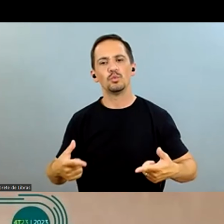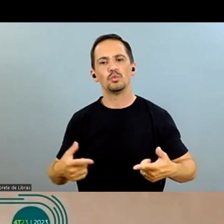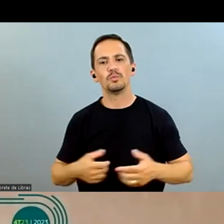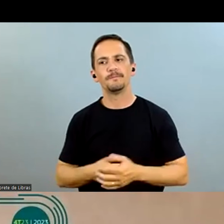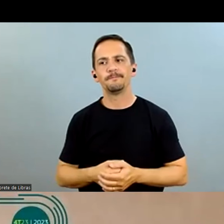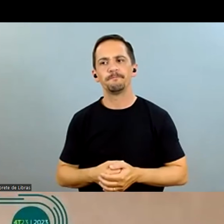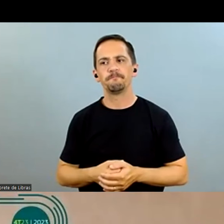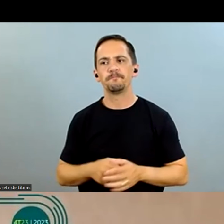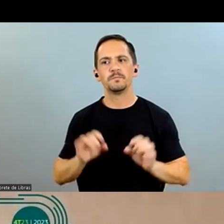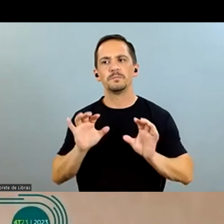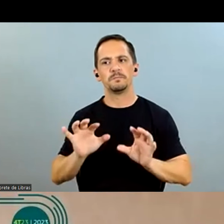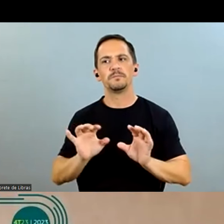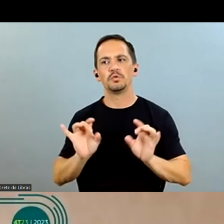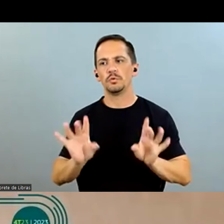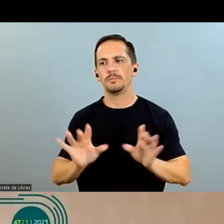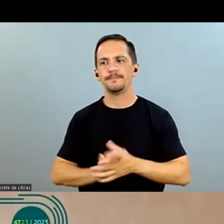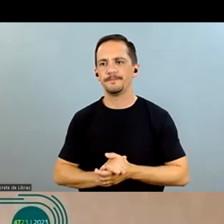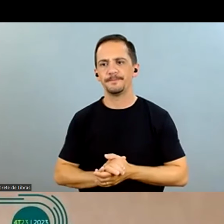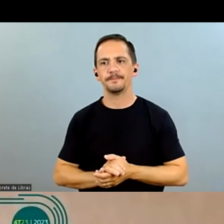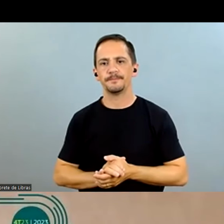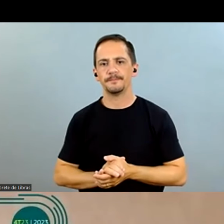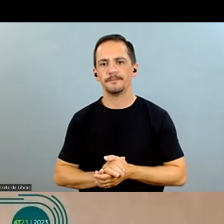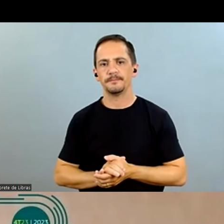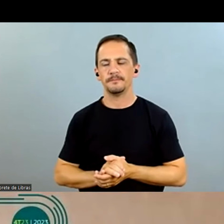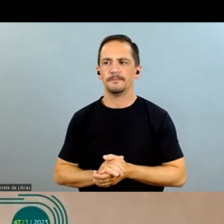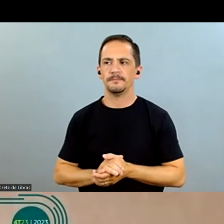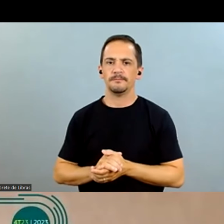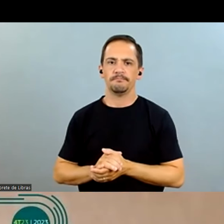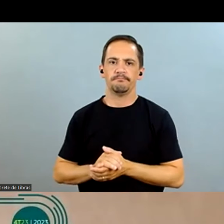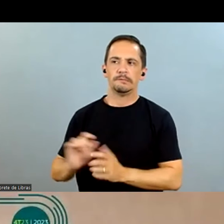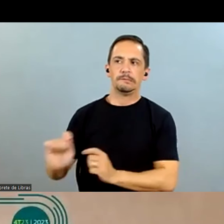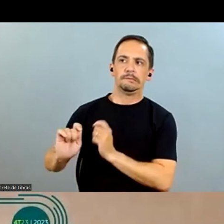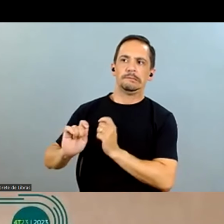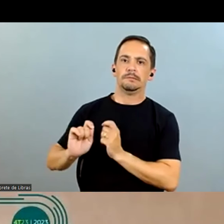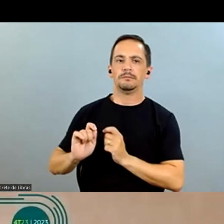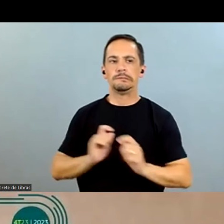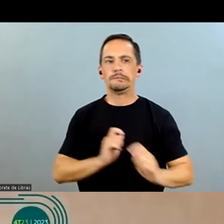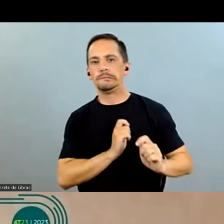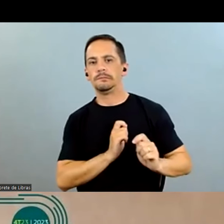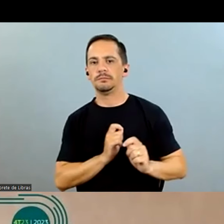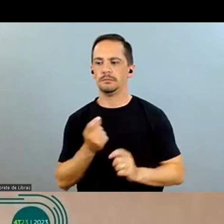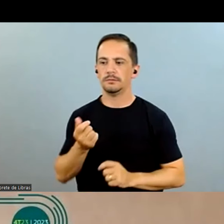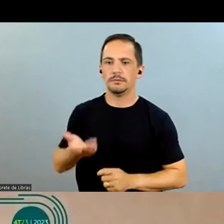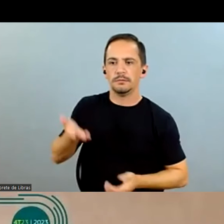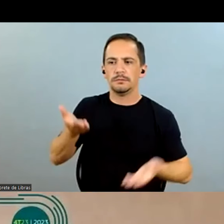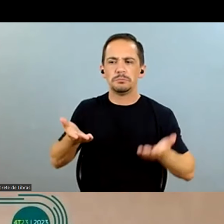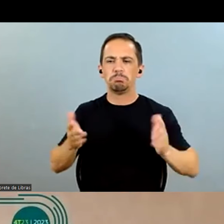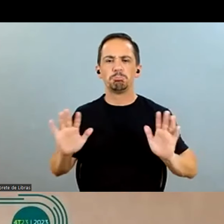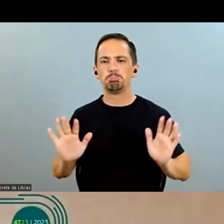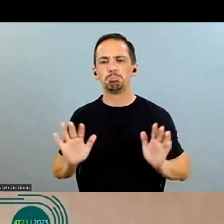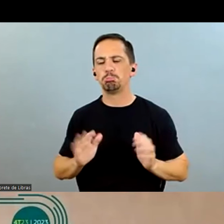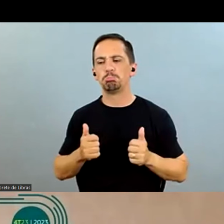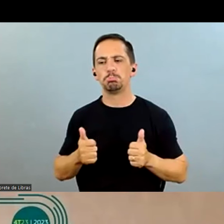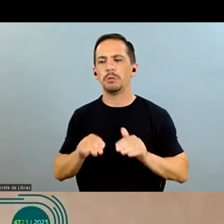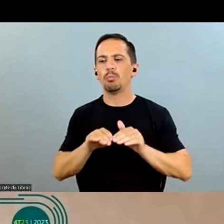é isso nós não estamos sentindo eh pressão por aumentos de custos nesse momento tá bem tá bem estvel pelo contrário a gente vem